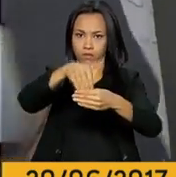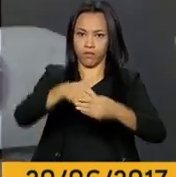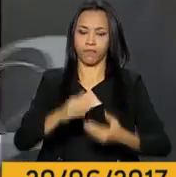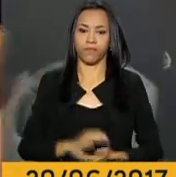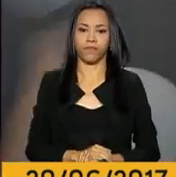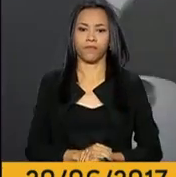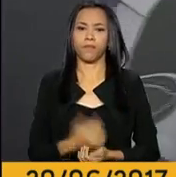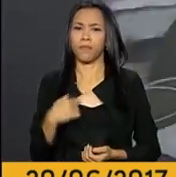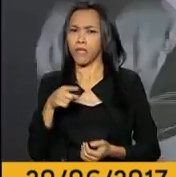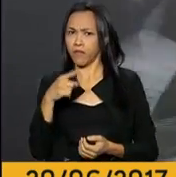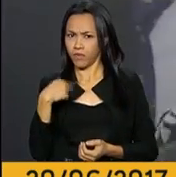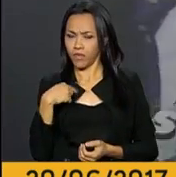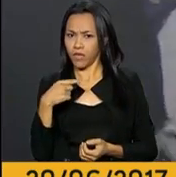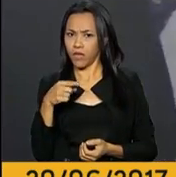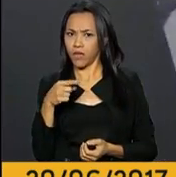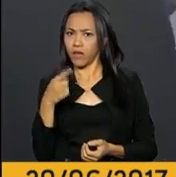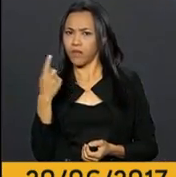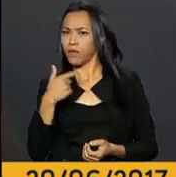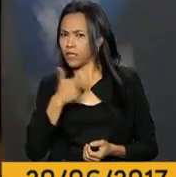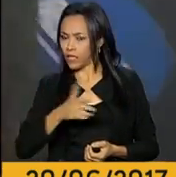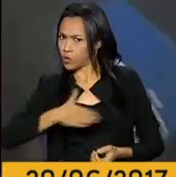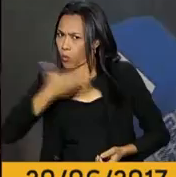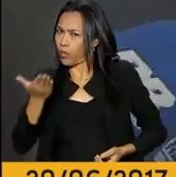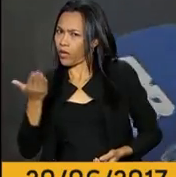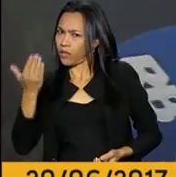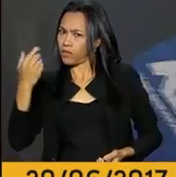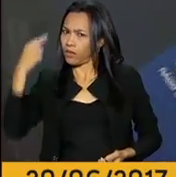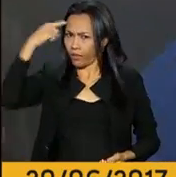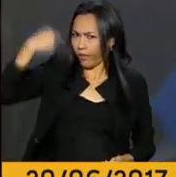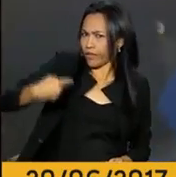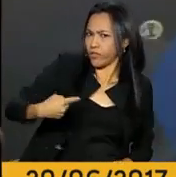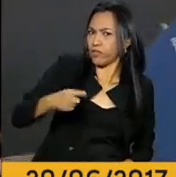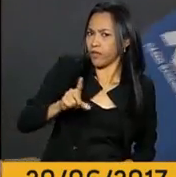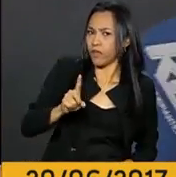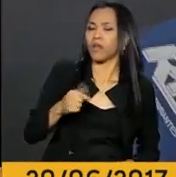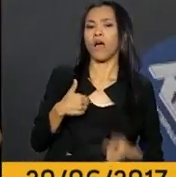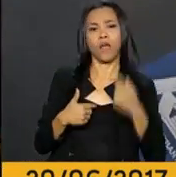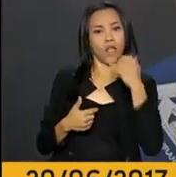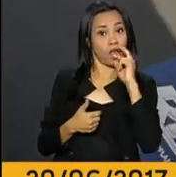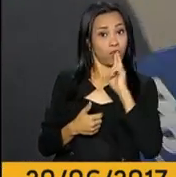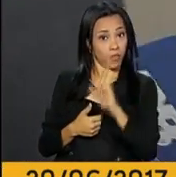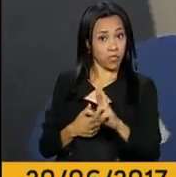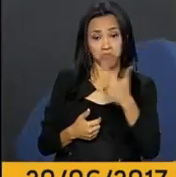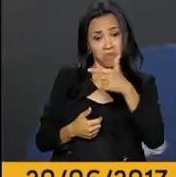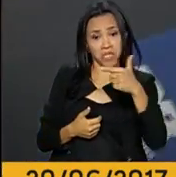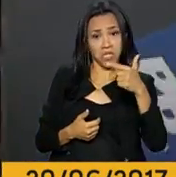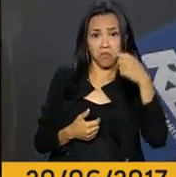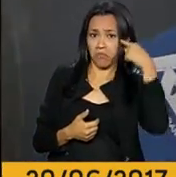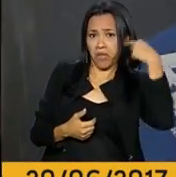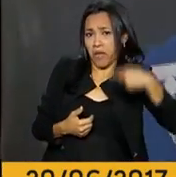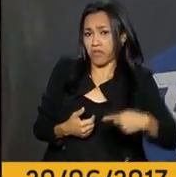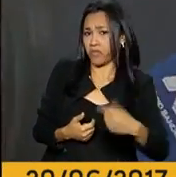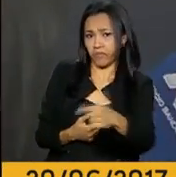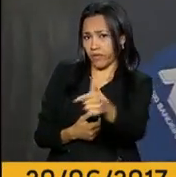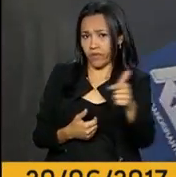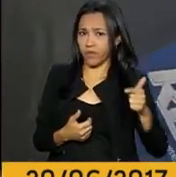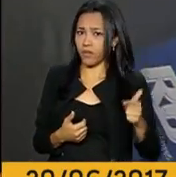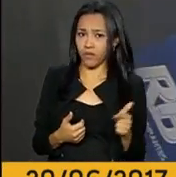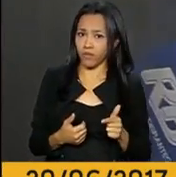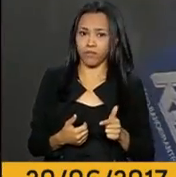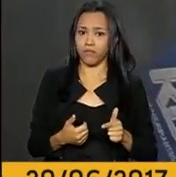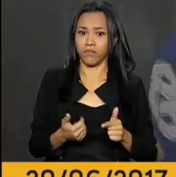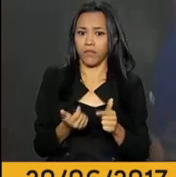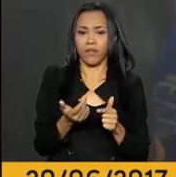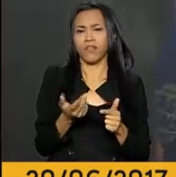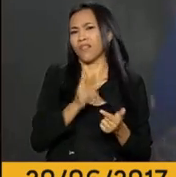que isso fosse acontecer hoje, presidente. Isso não pode ter outra surpresa negativa? Não é surpresa negativa, não. Surpresa negativa, não. Mas isso é assim